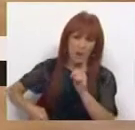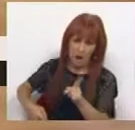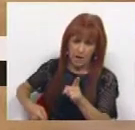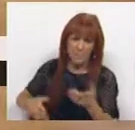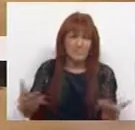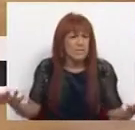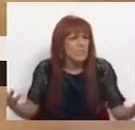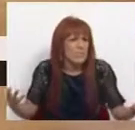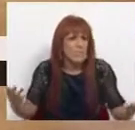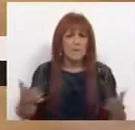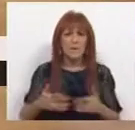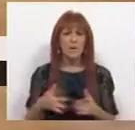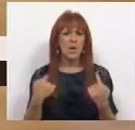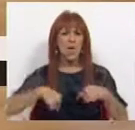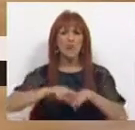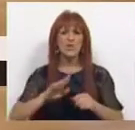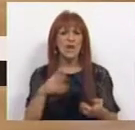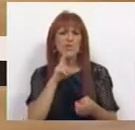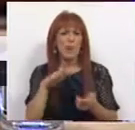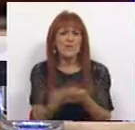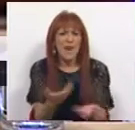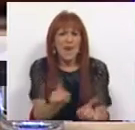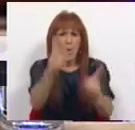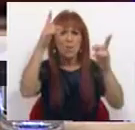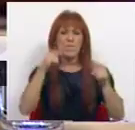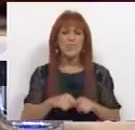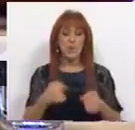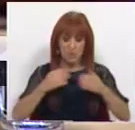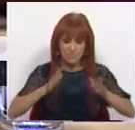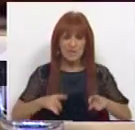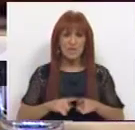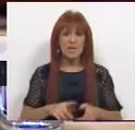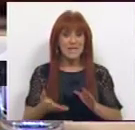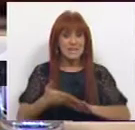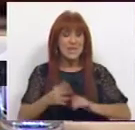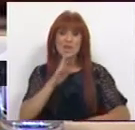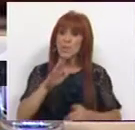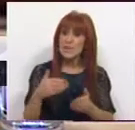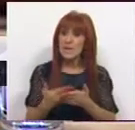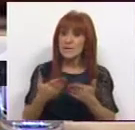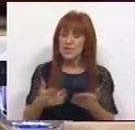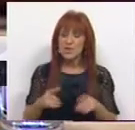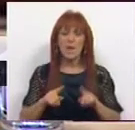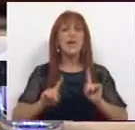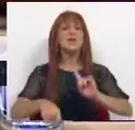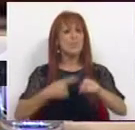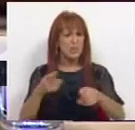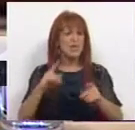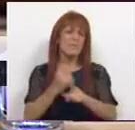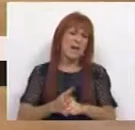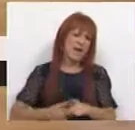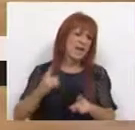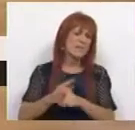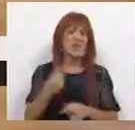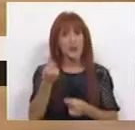cumprido. Quer dizer, não estamos a dar respostas. E nós temos com celeridade que dar respostas. E depois vamos sempre à